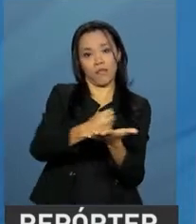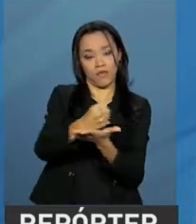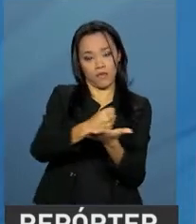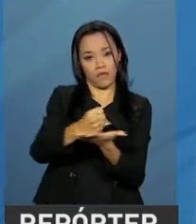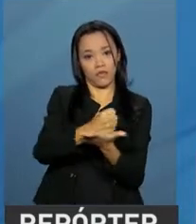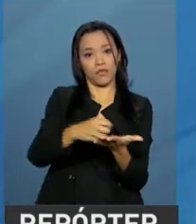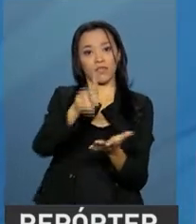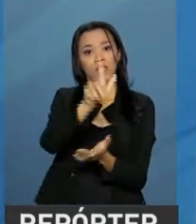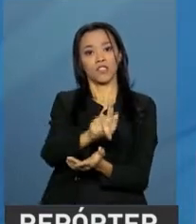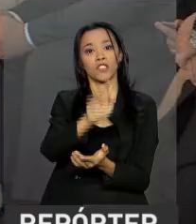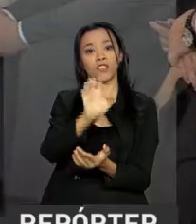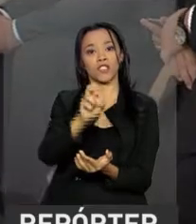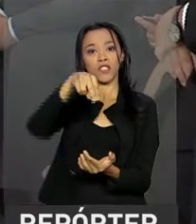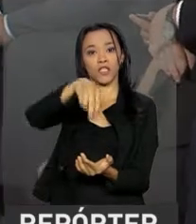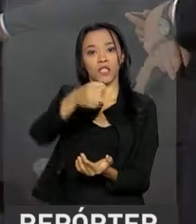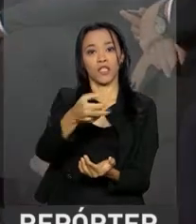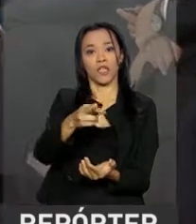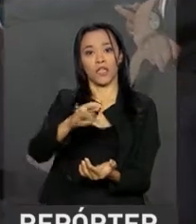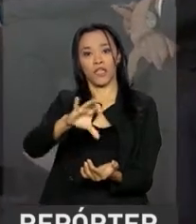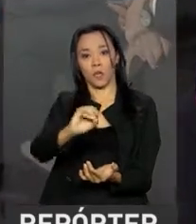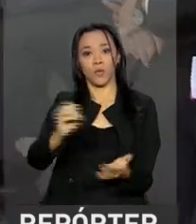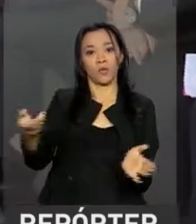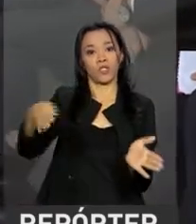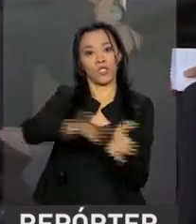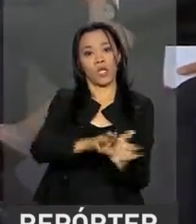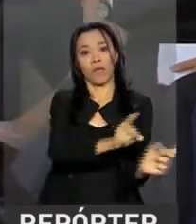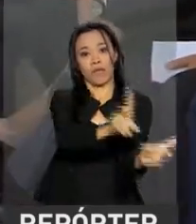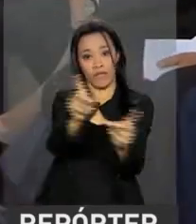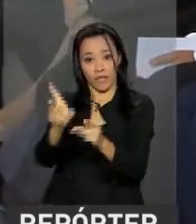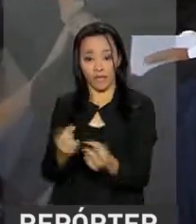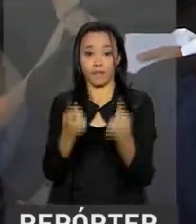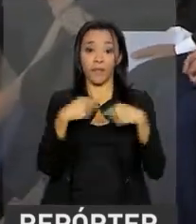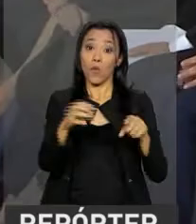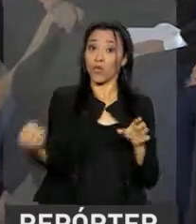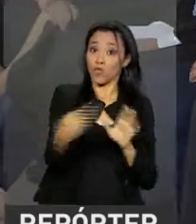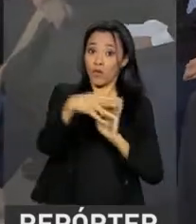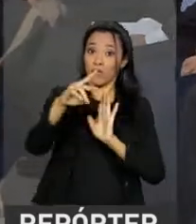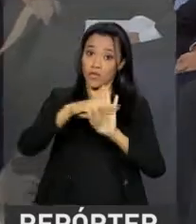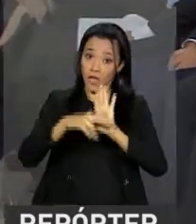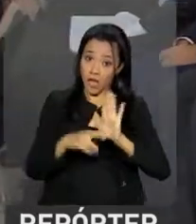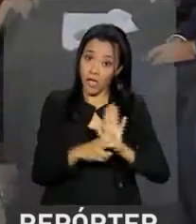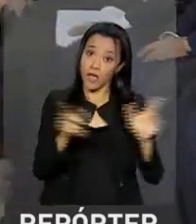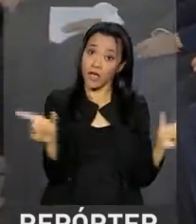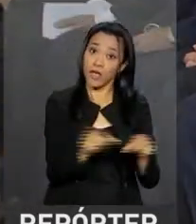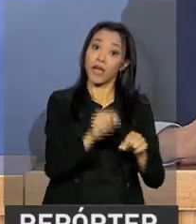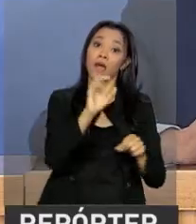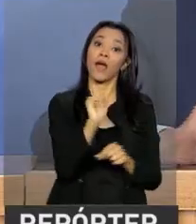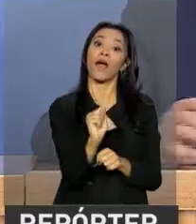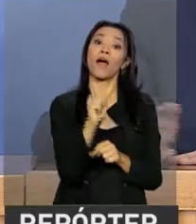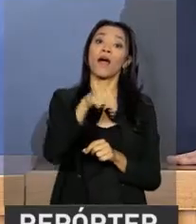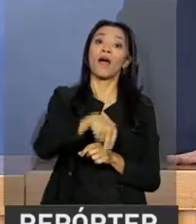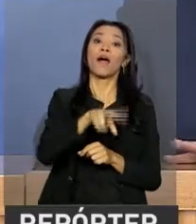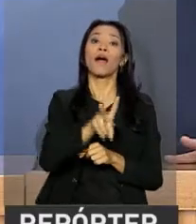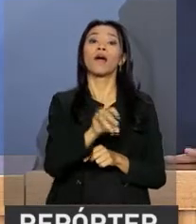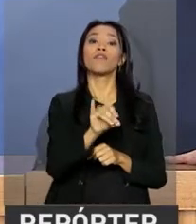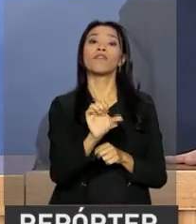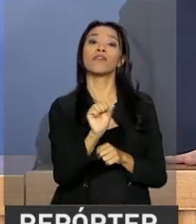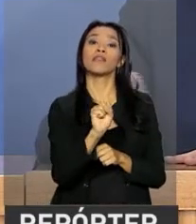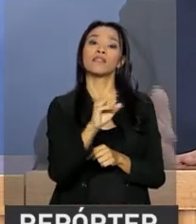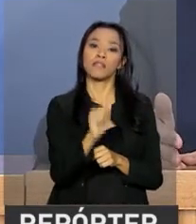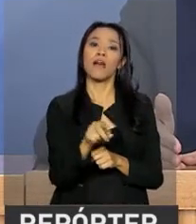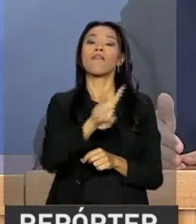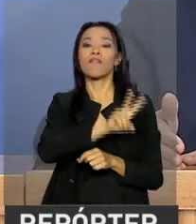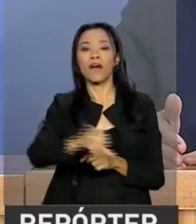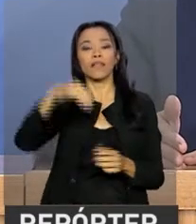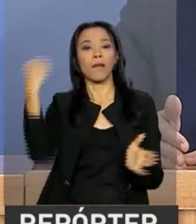ao mercado com a nova regra anvisa dará um parecer sobre a concessão da patente no que diz respeito aos